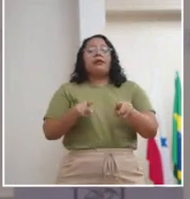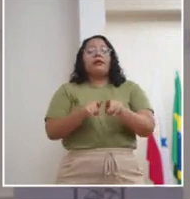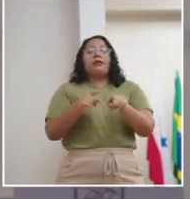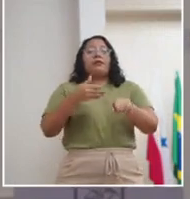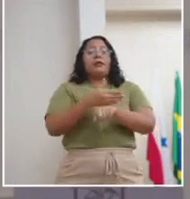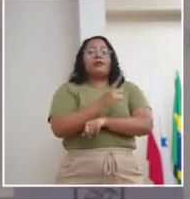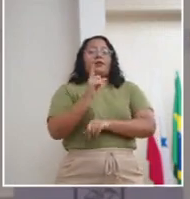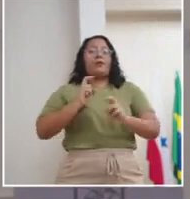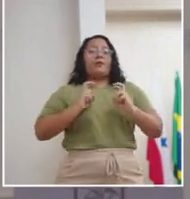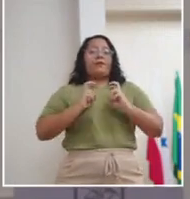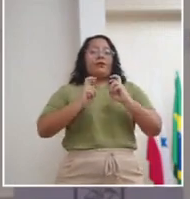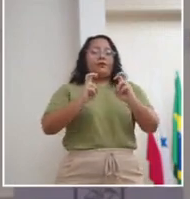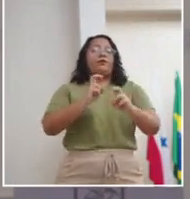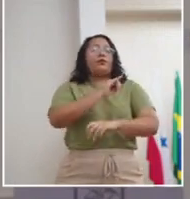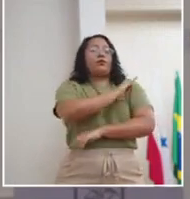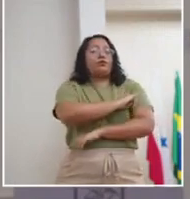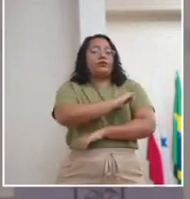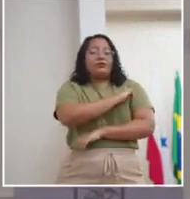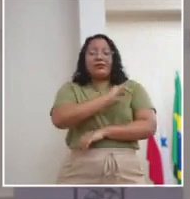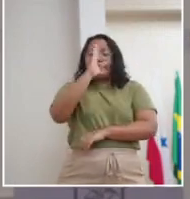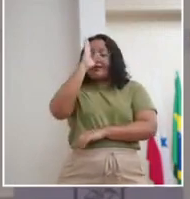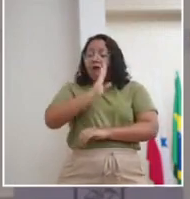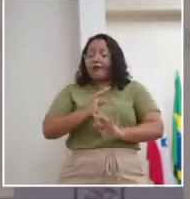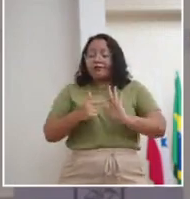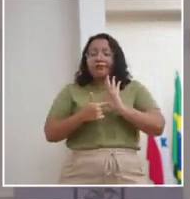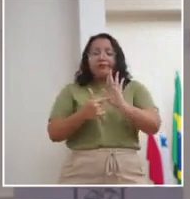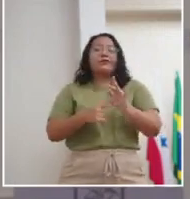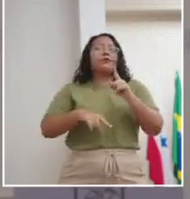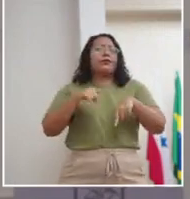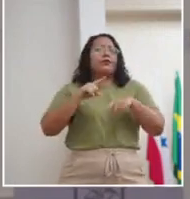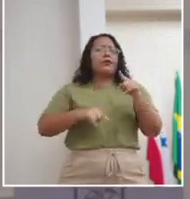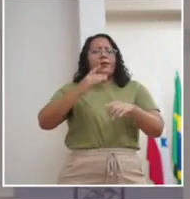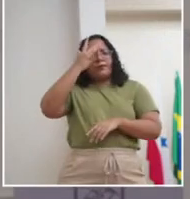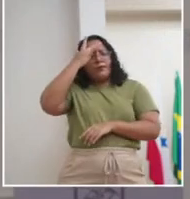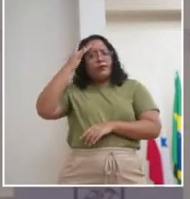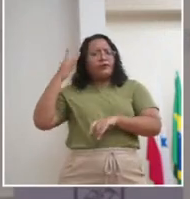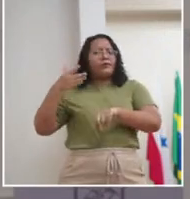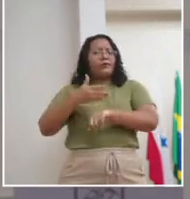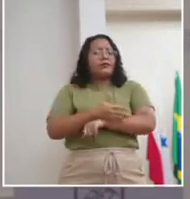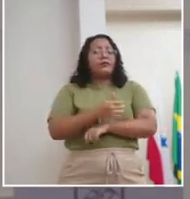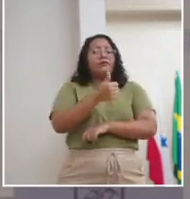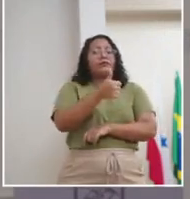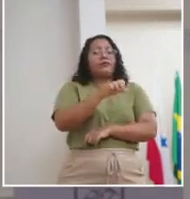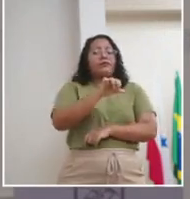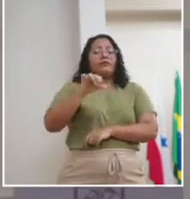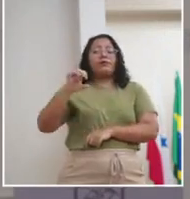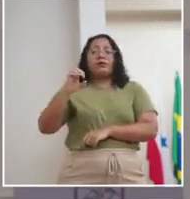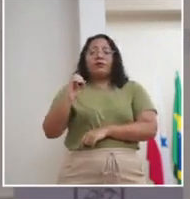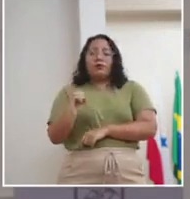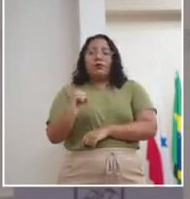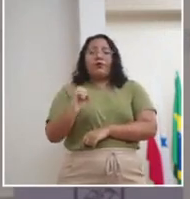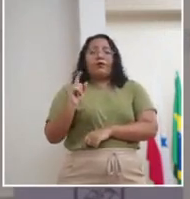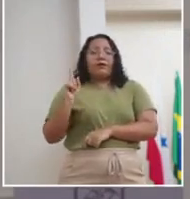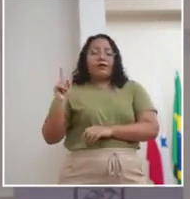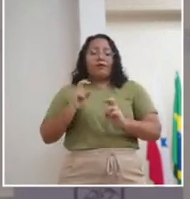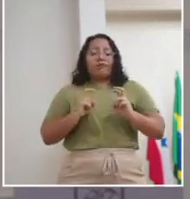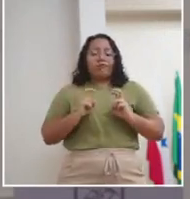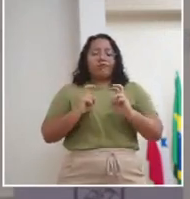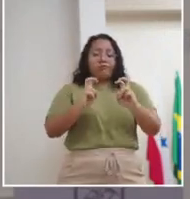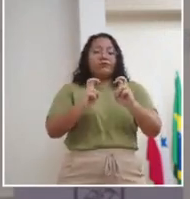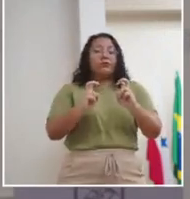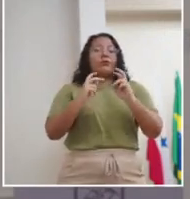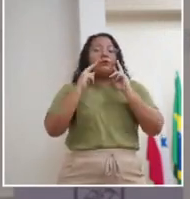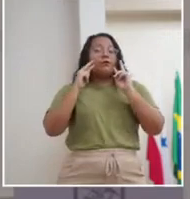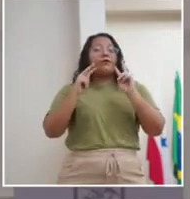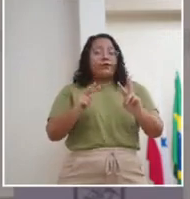Carioca, no centro do Rio de Janeiro, de forma gratuita. Então, quem passava em 1990 pelo metrô, via Amazônia